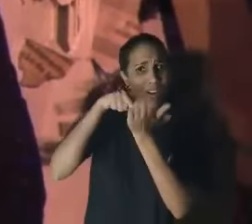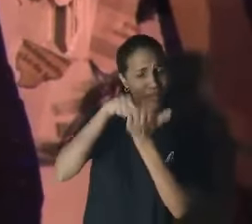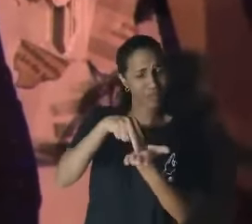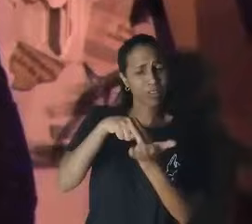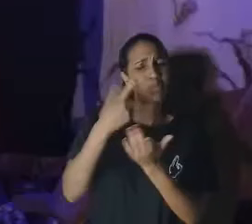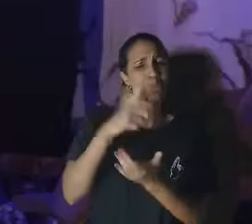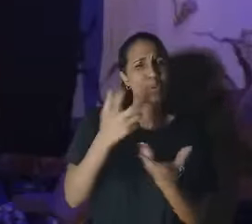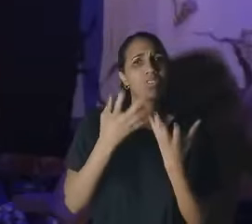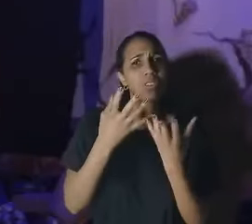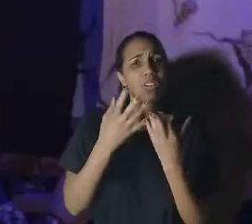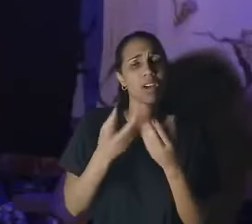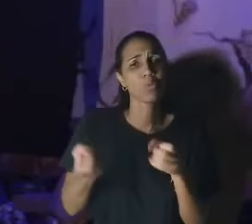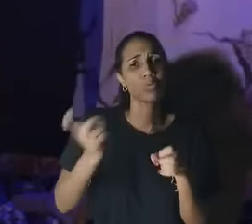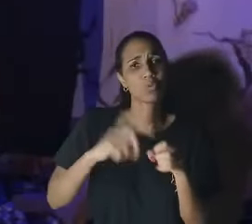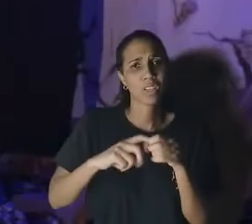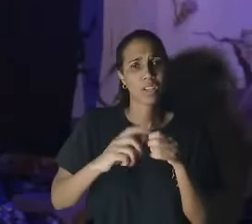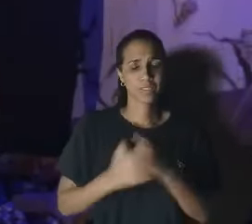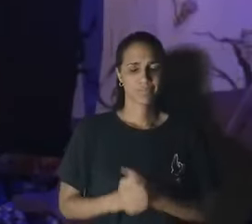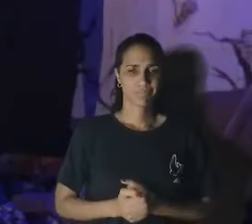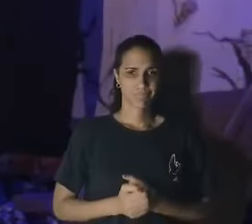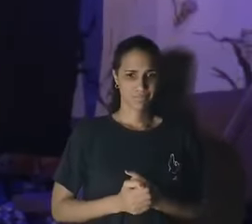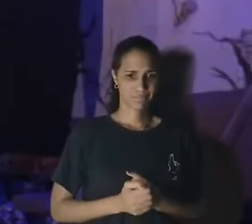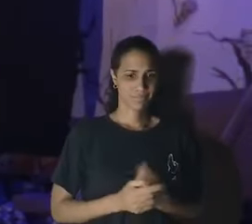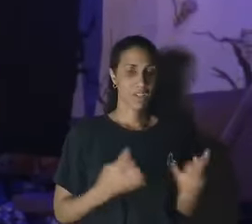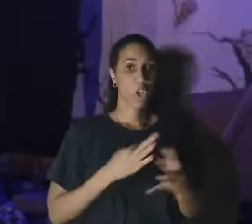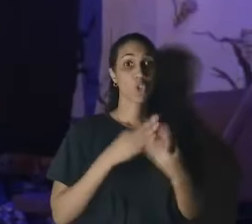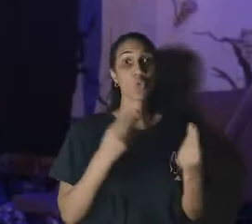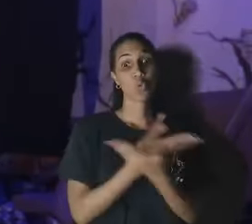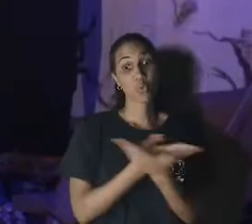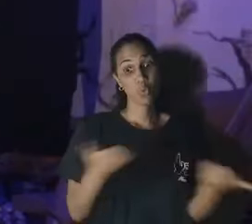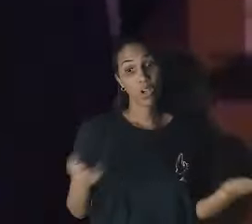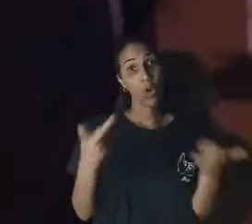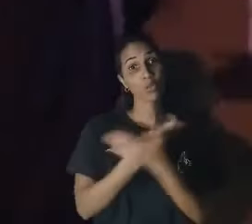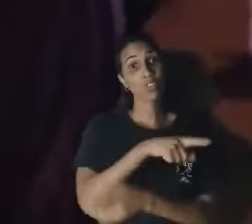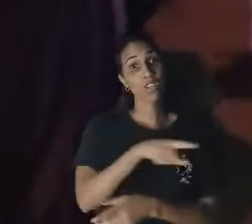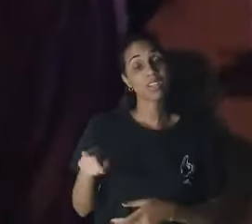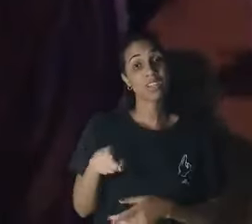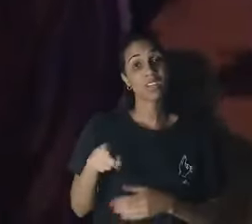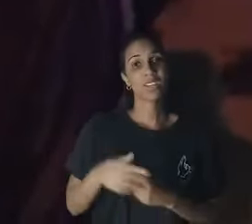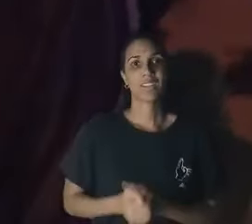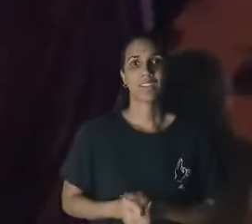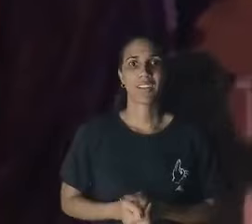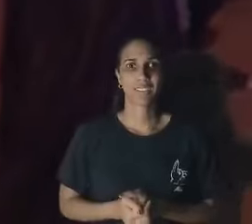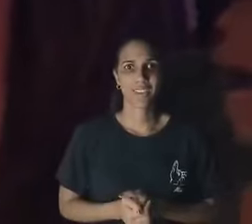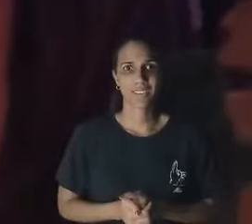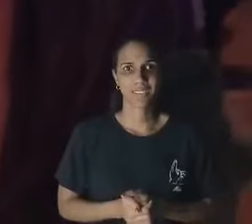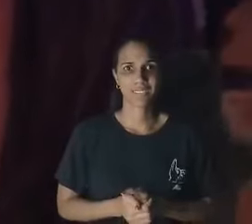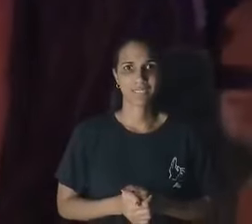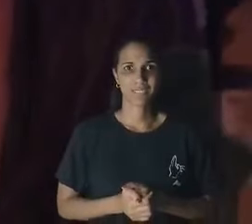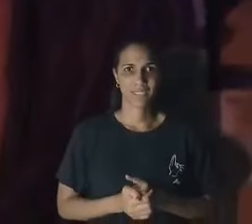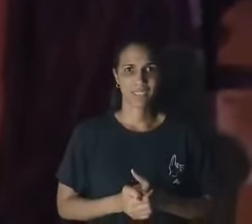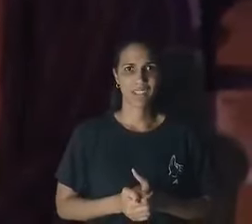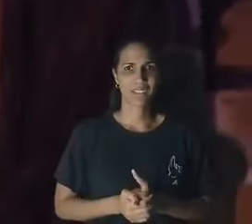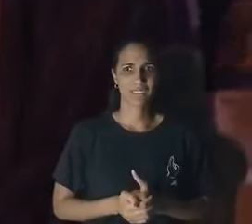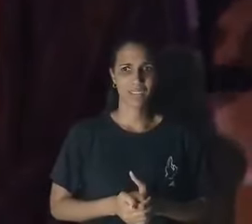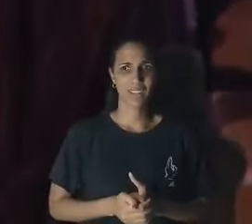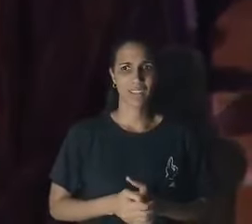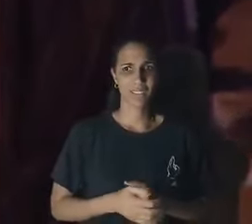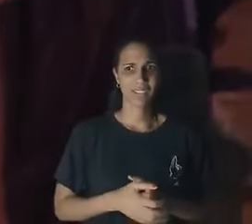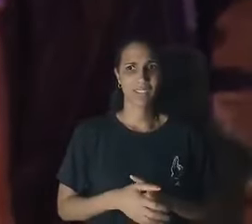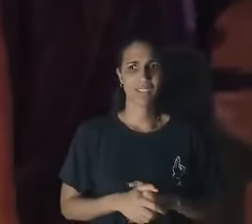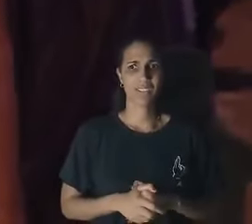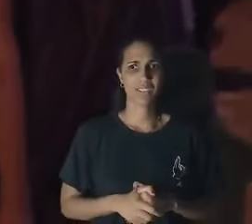Isso tudo que aconteceu aqui é o Natal. E o que seria de nós se Jesus não tivesse